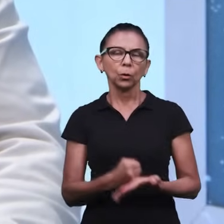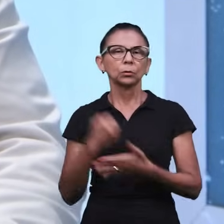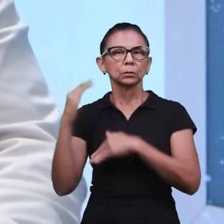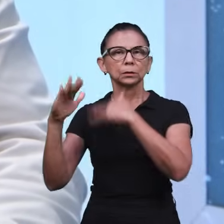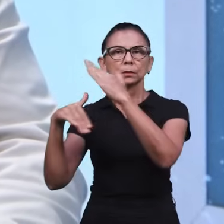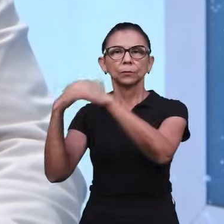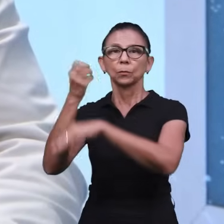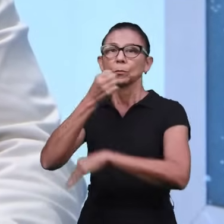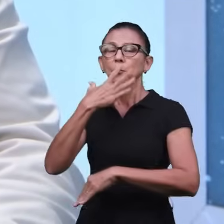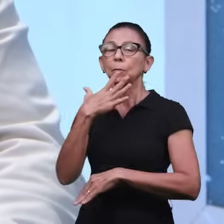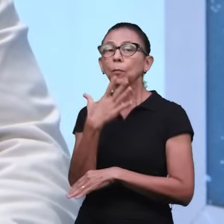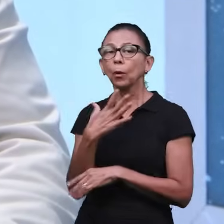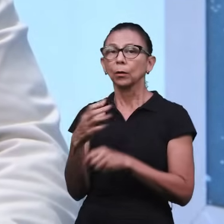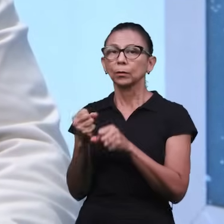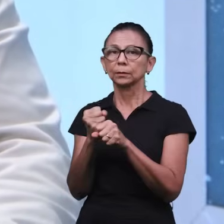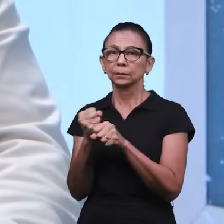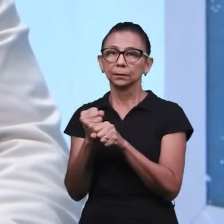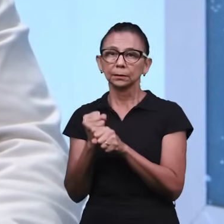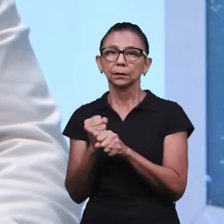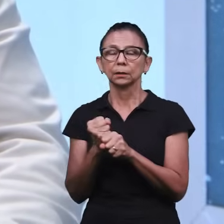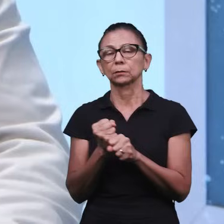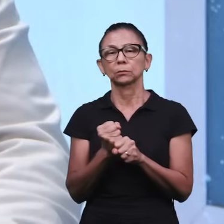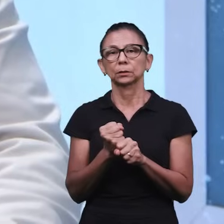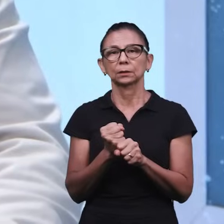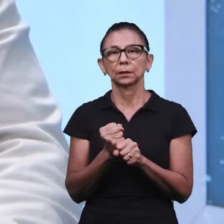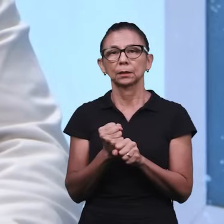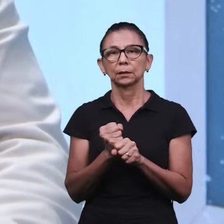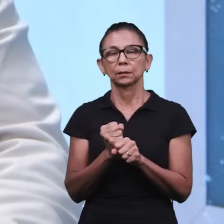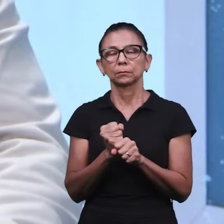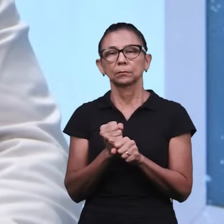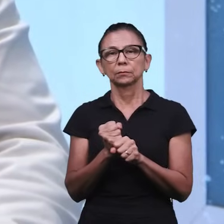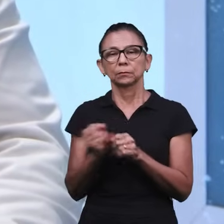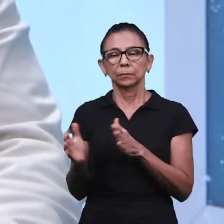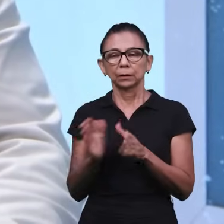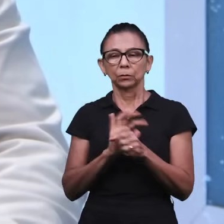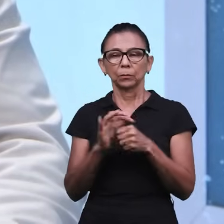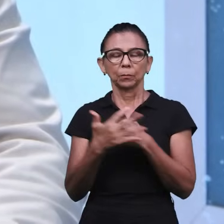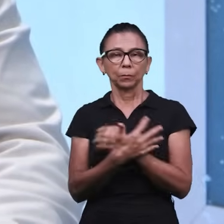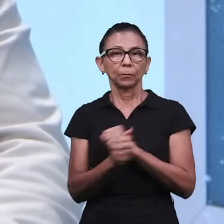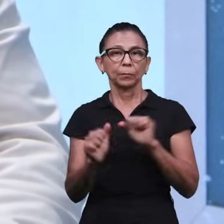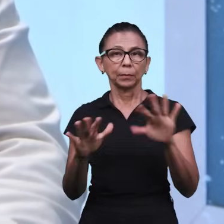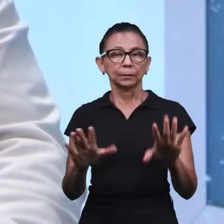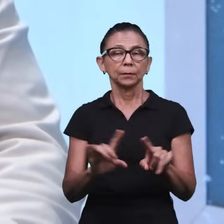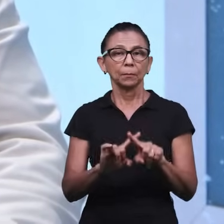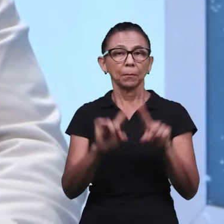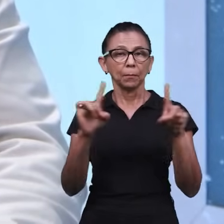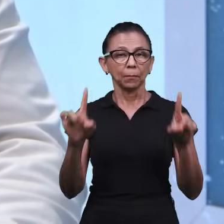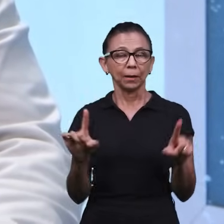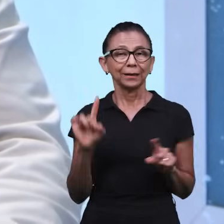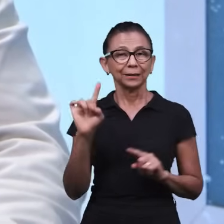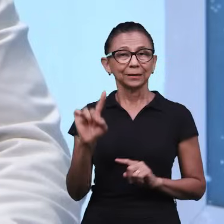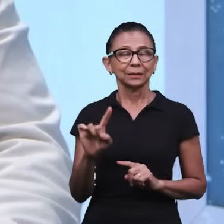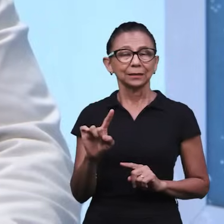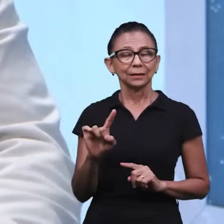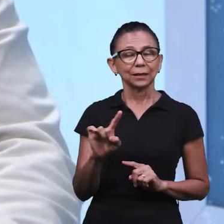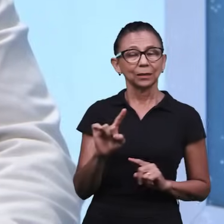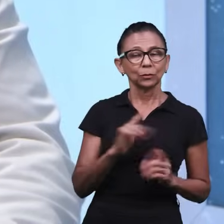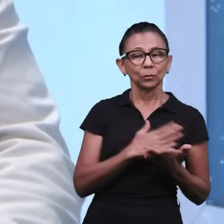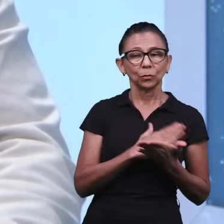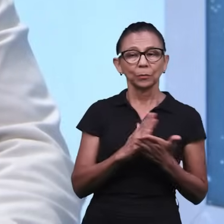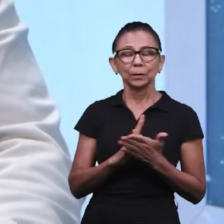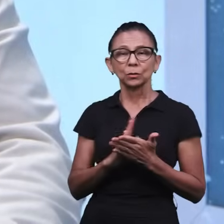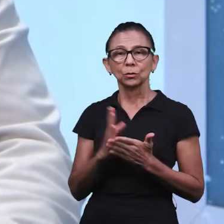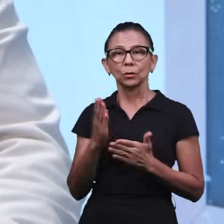bom nesses anos que ele estava em casa na pandemia. Mas quando ele foi para a escola, aí as professoras começaram a